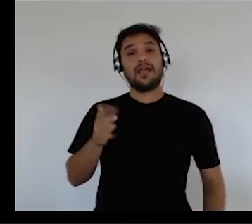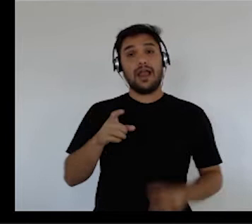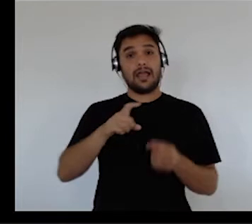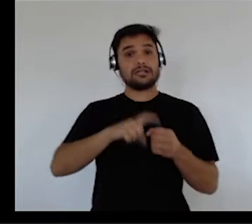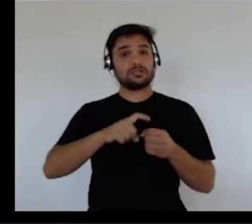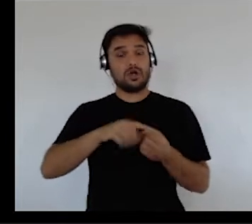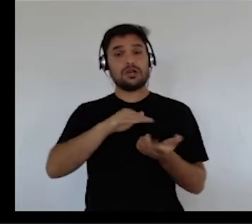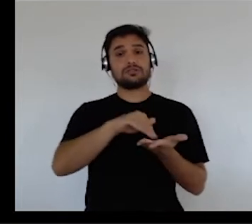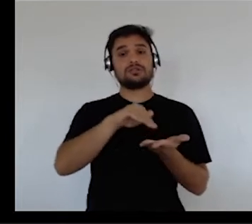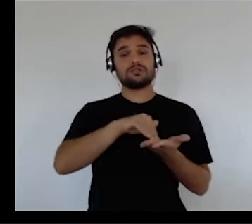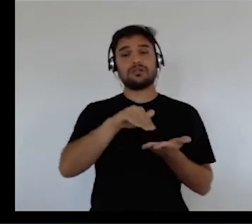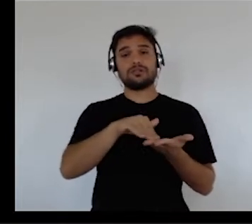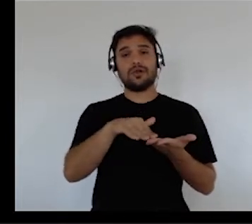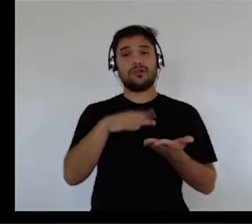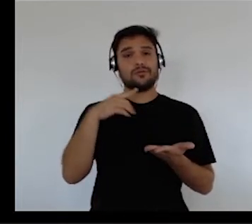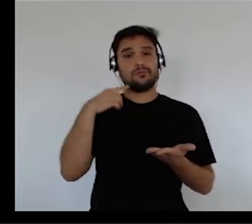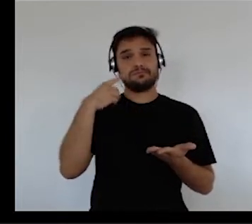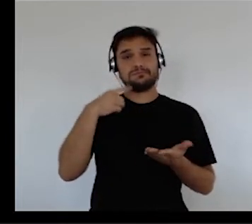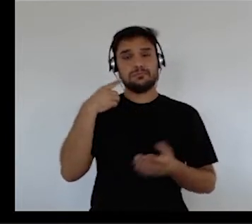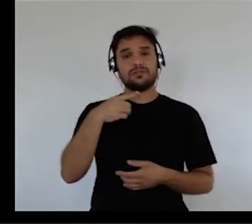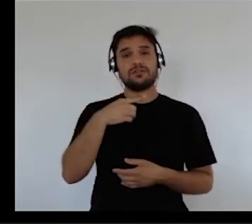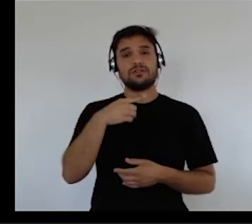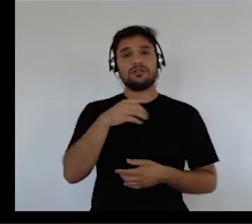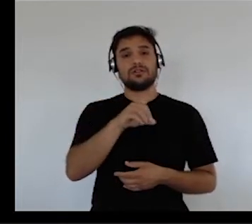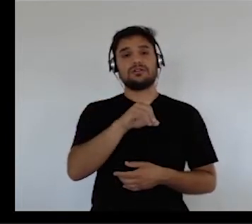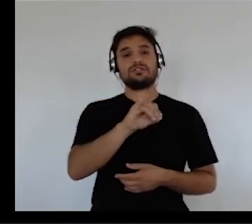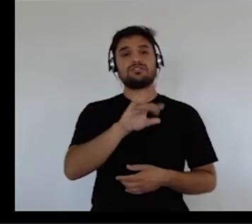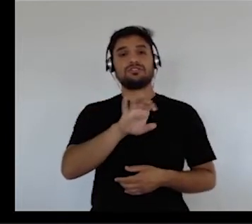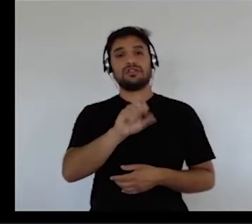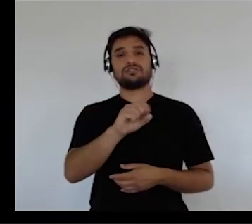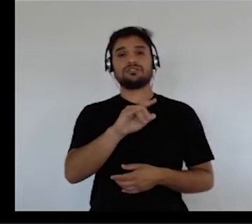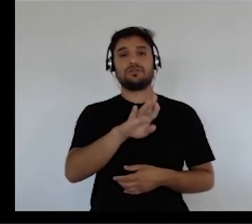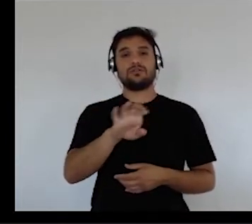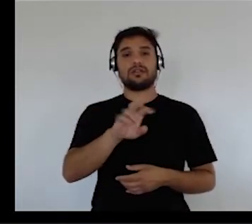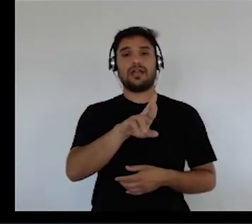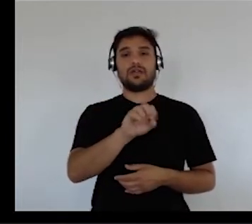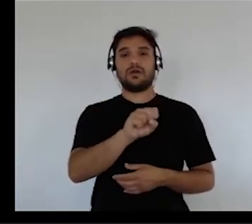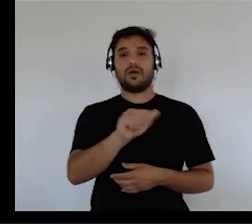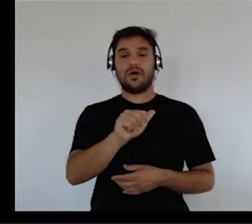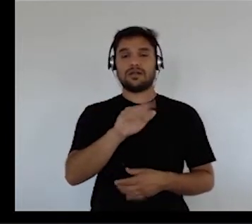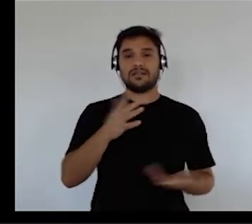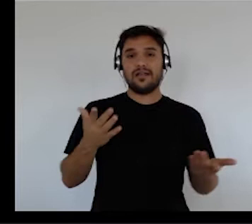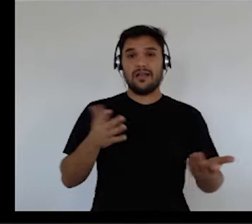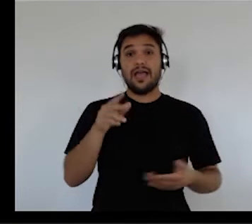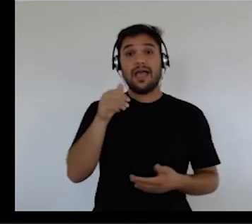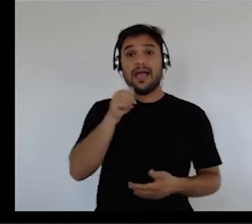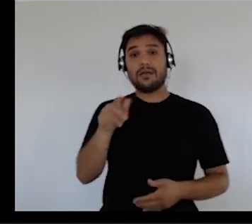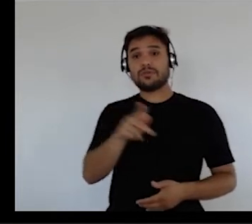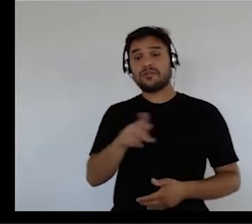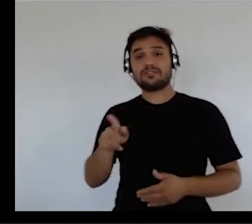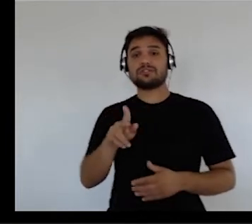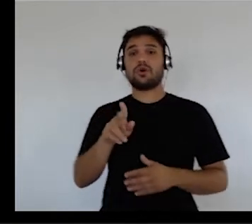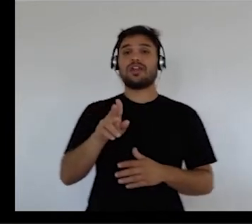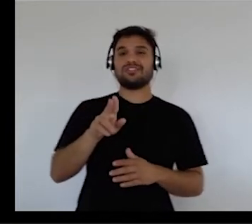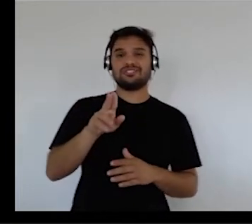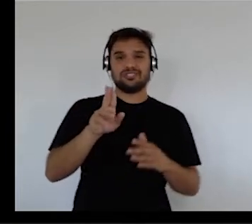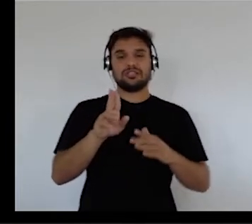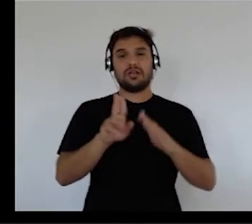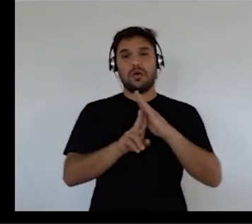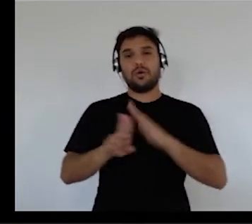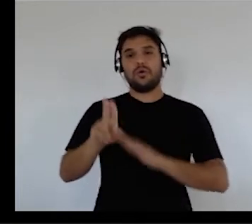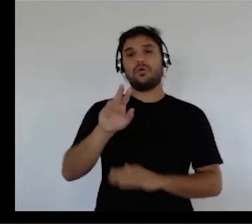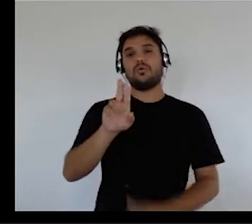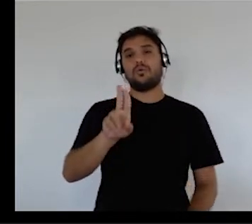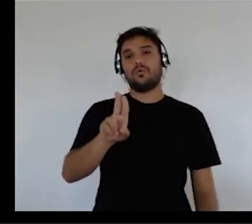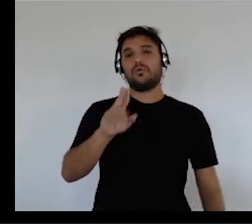sócia do escritório Didier, Sodré e Rosa Advocacia, professora de Direito Tributário da